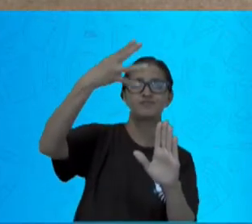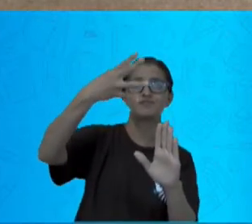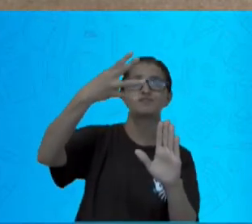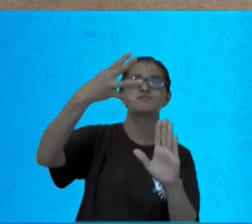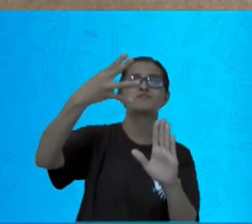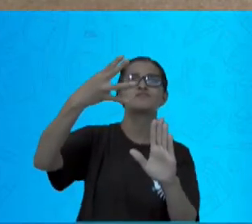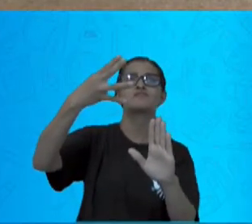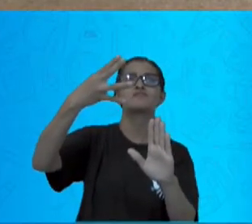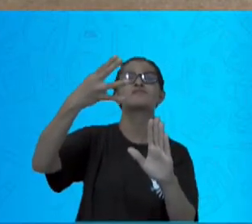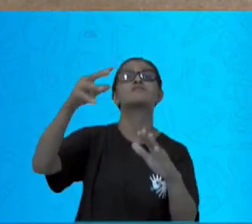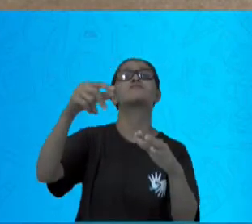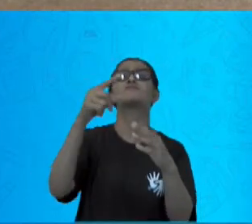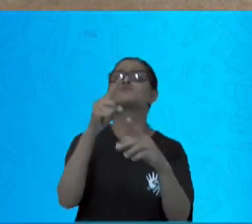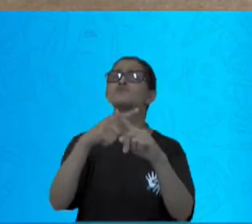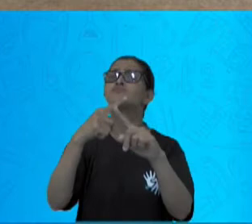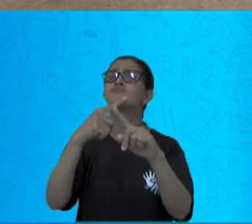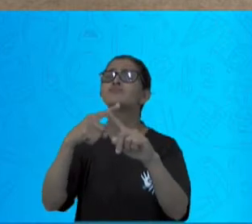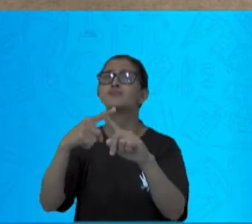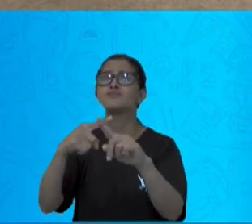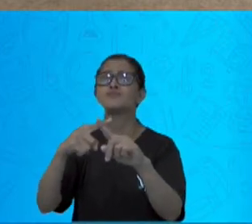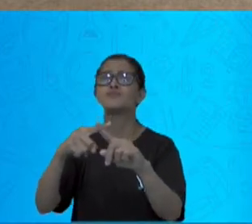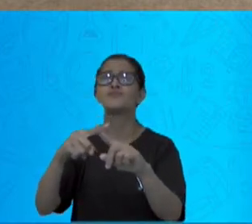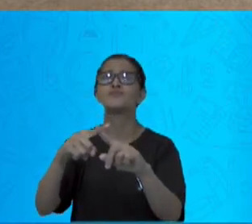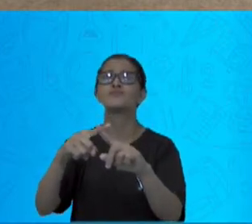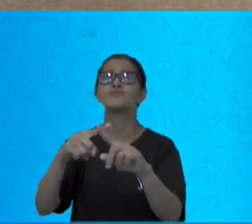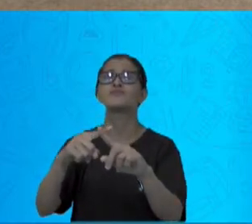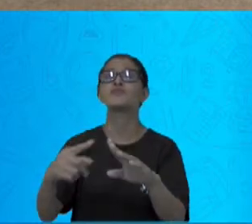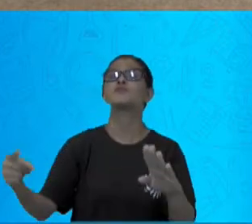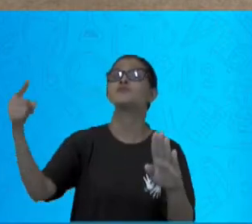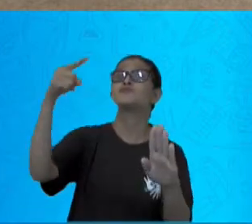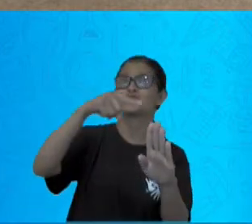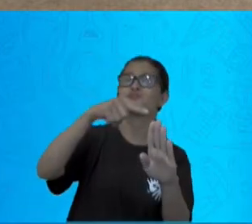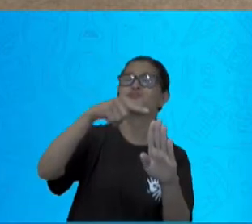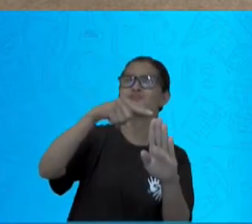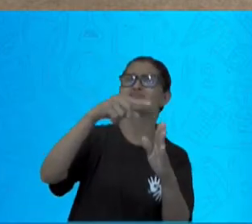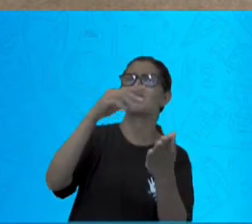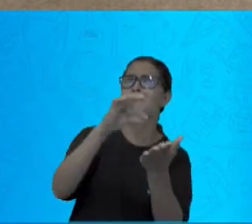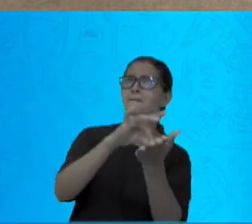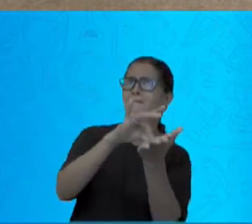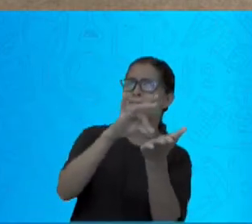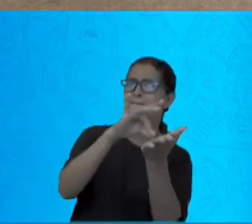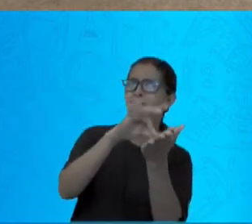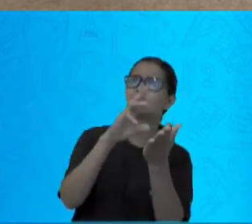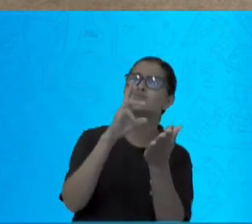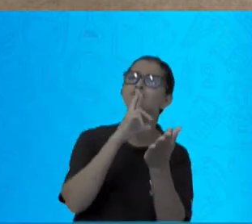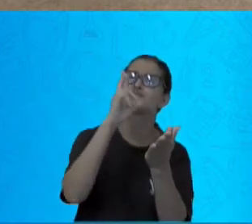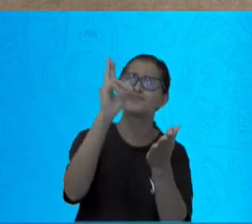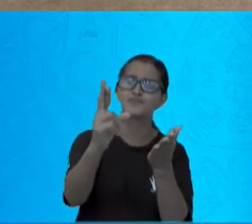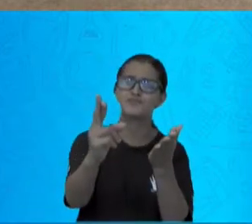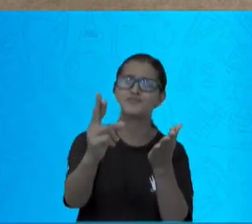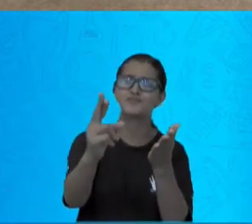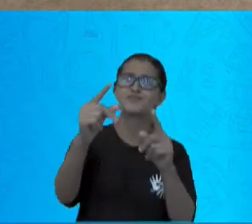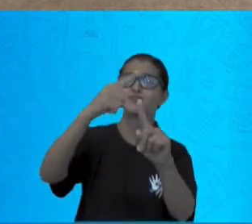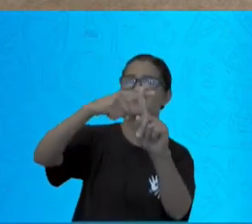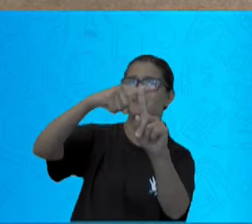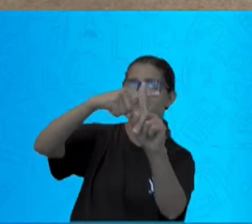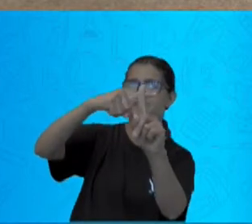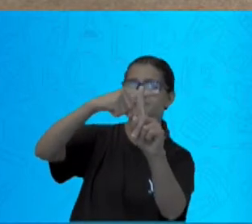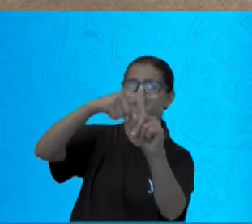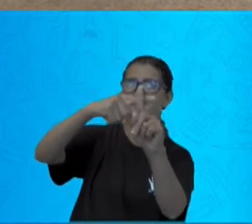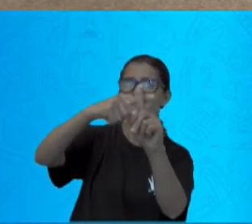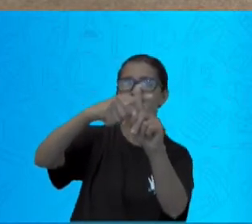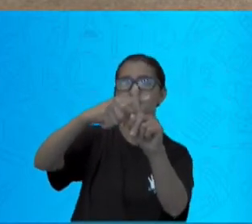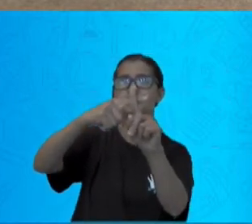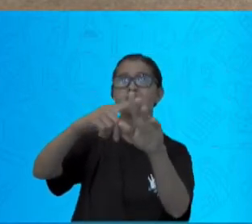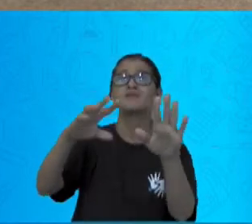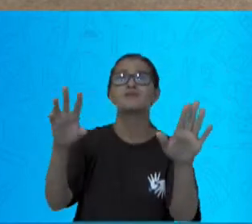8. 8 vezes 2, 16. O expoente é par resultado positivo. Beleza? E agora,